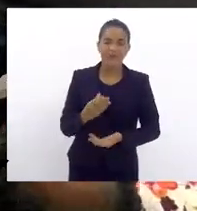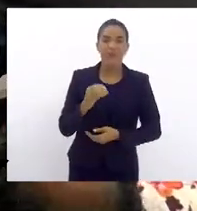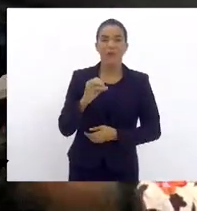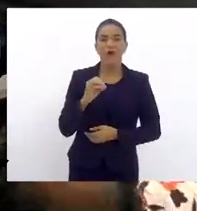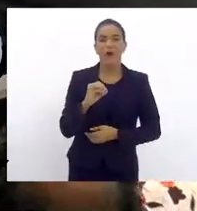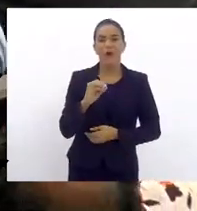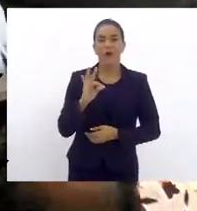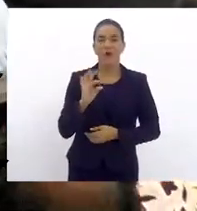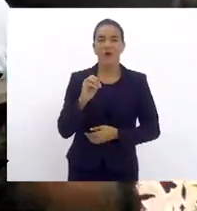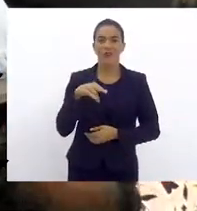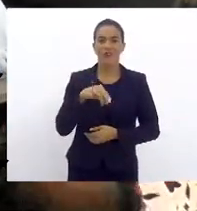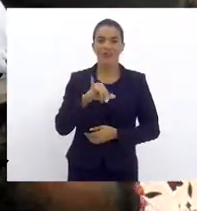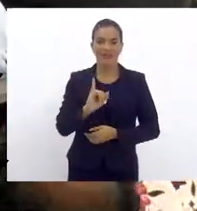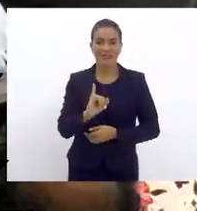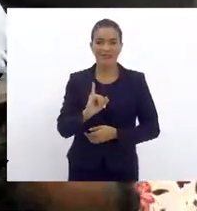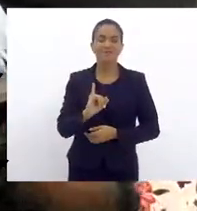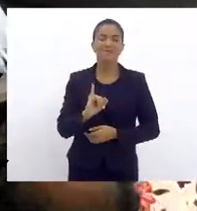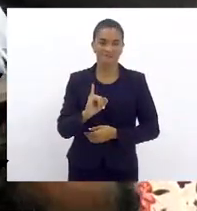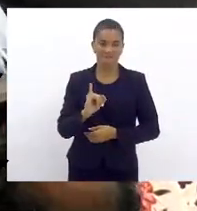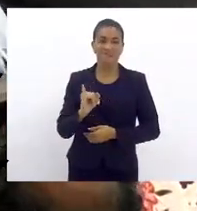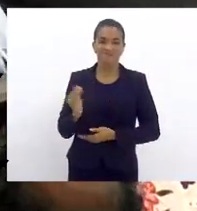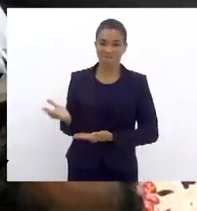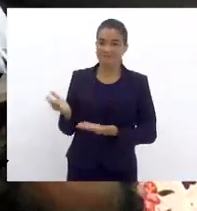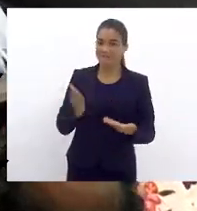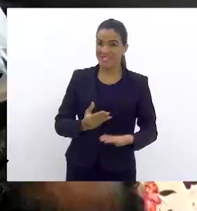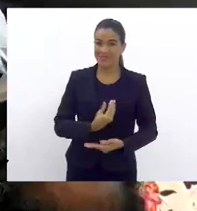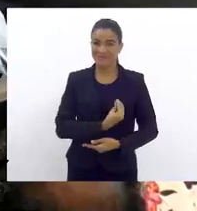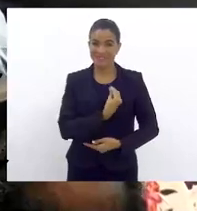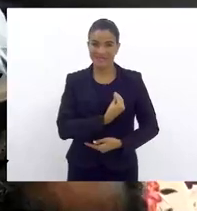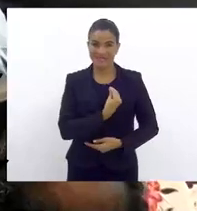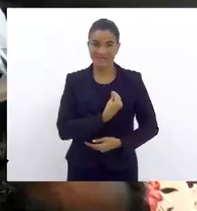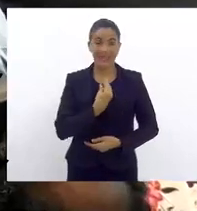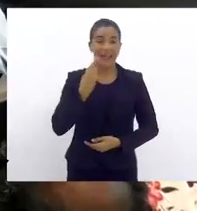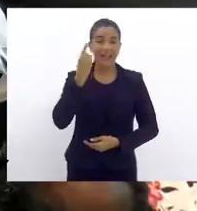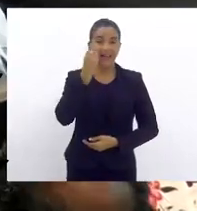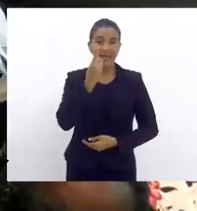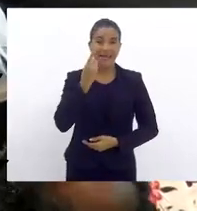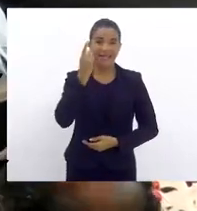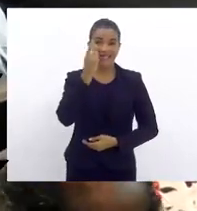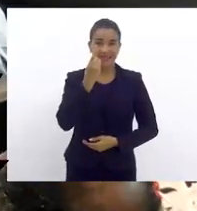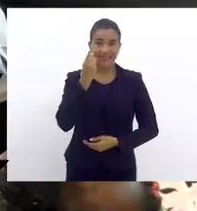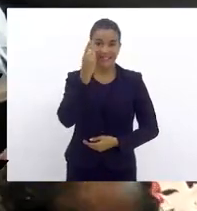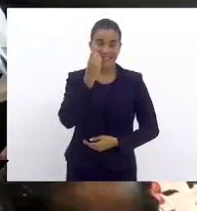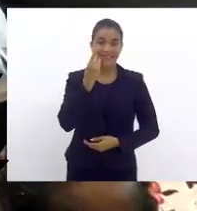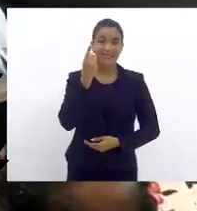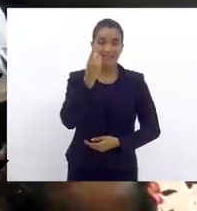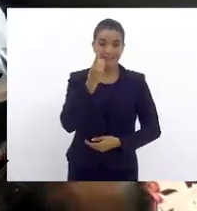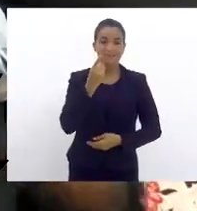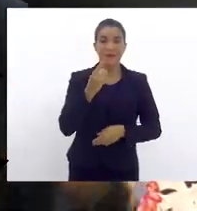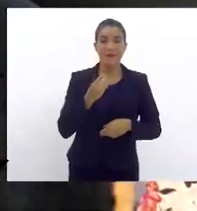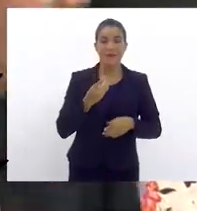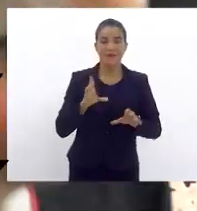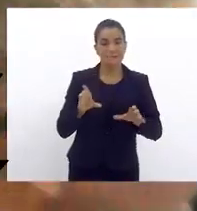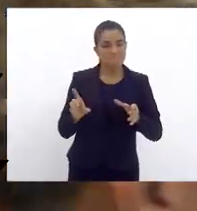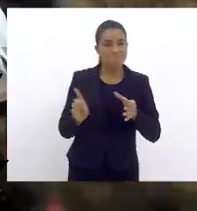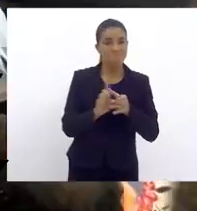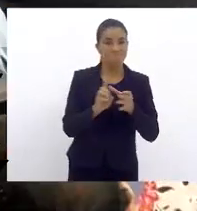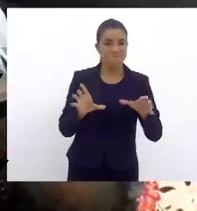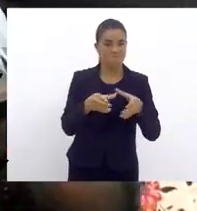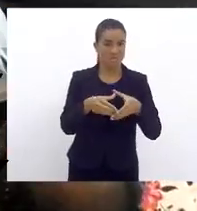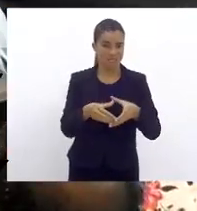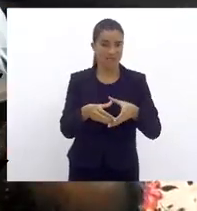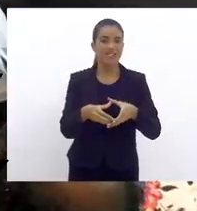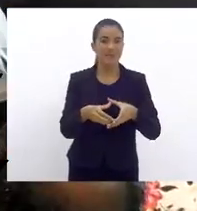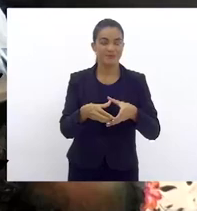tá aqui para participar conosco a deputada também lembra da comissão a